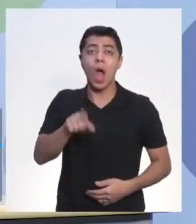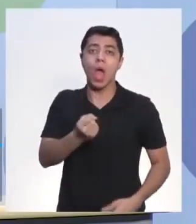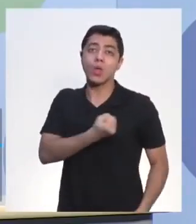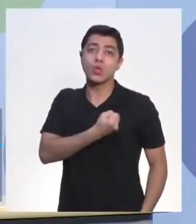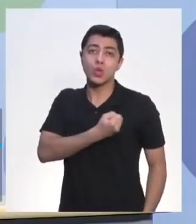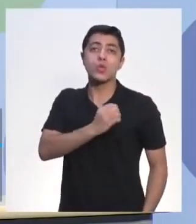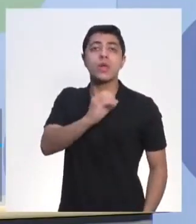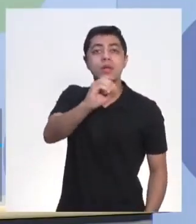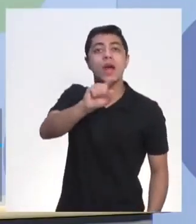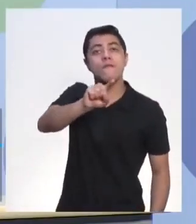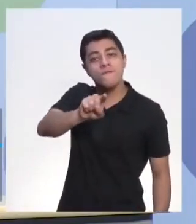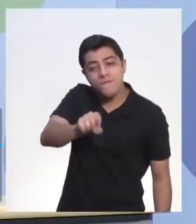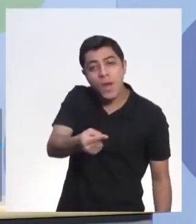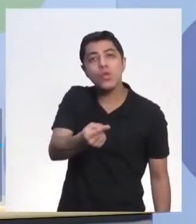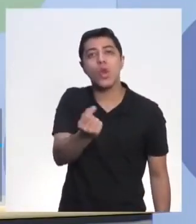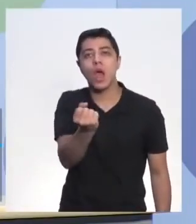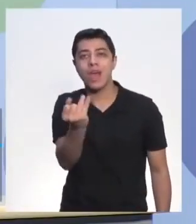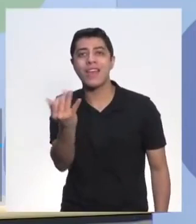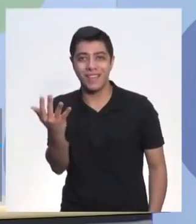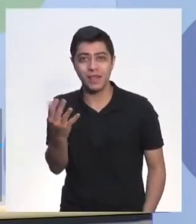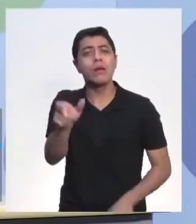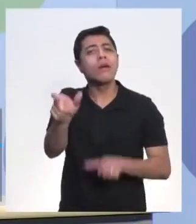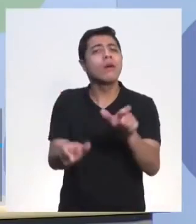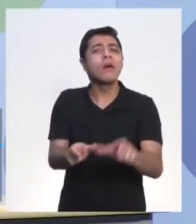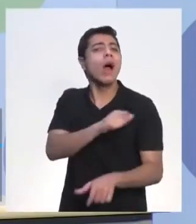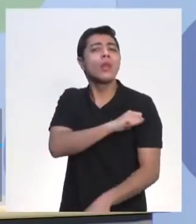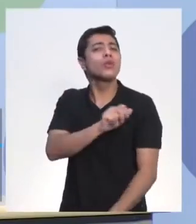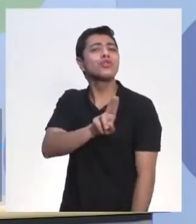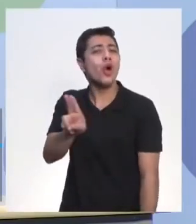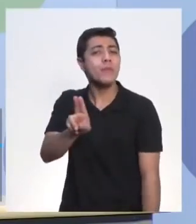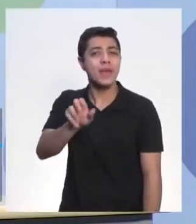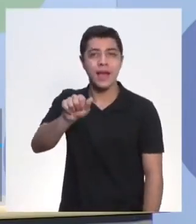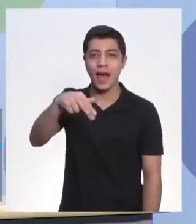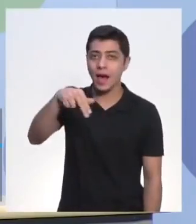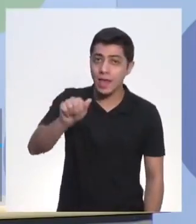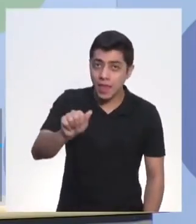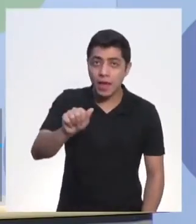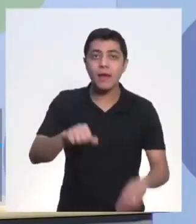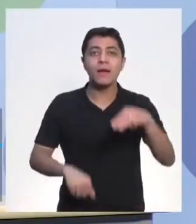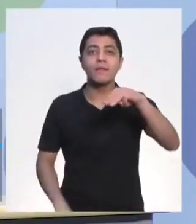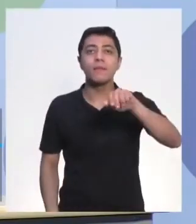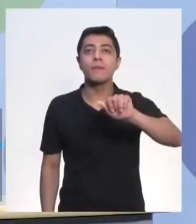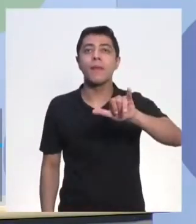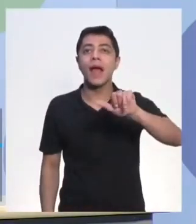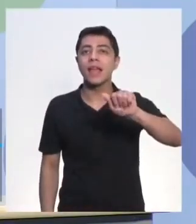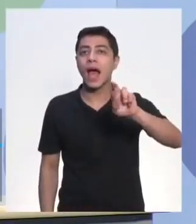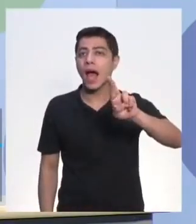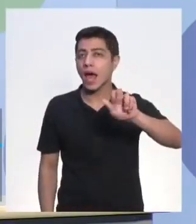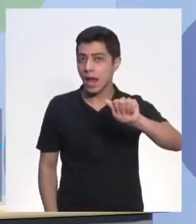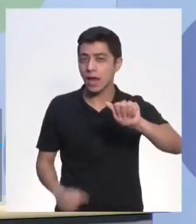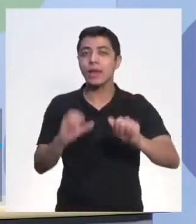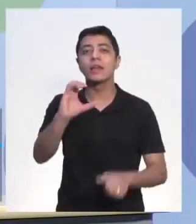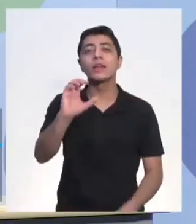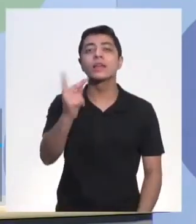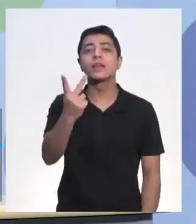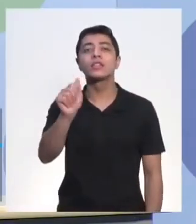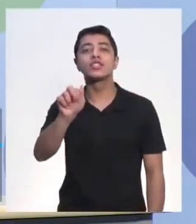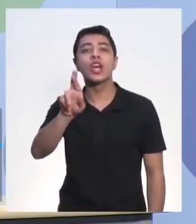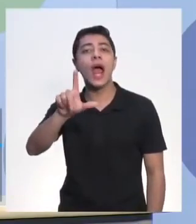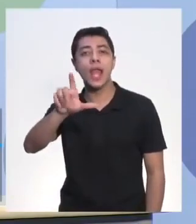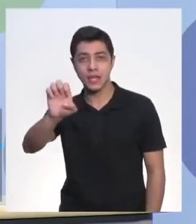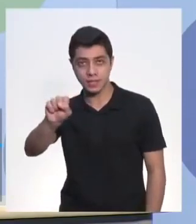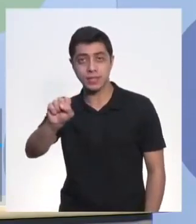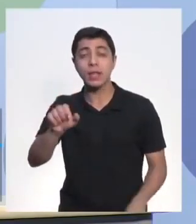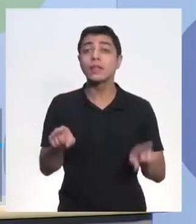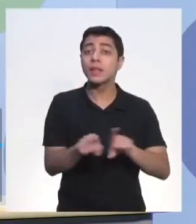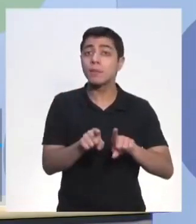que respondeu, nós temos lá a Ana Carolina, a Maiara, Luana, Pedro, o Vinícius, o Charles. E os professores